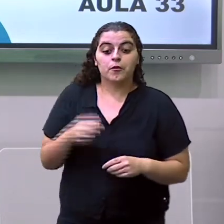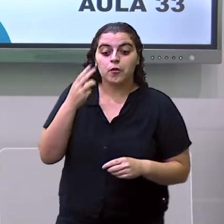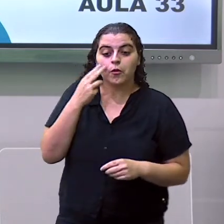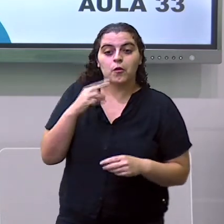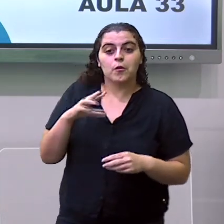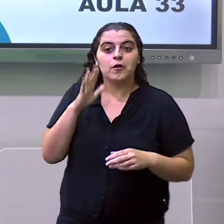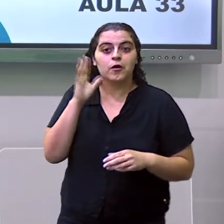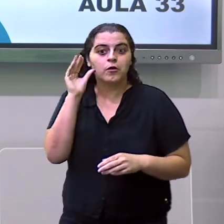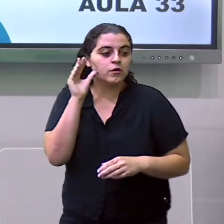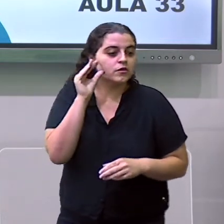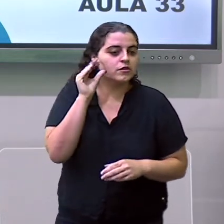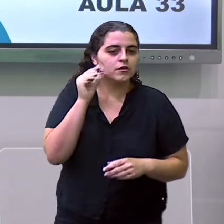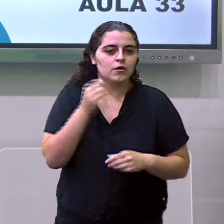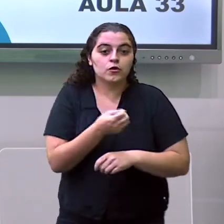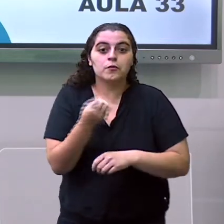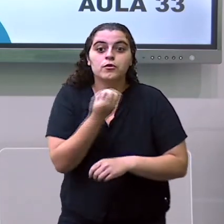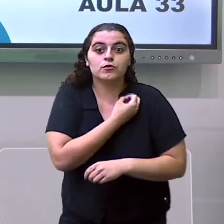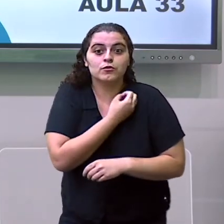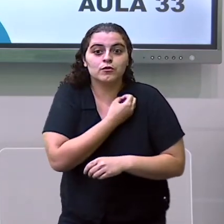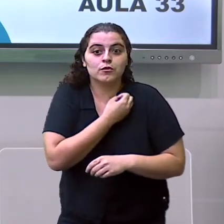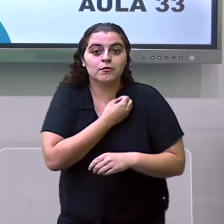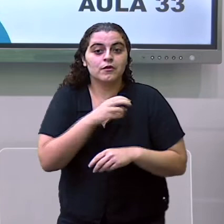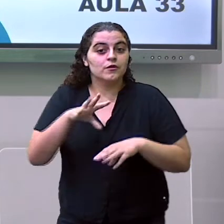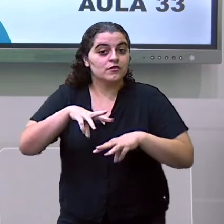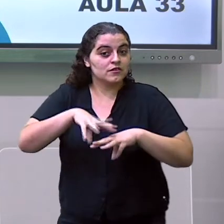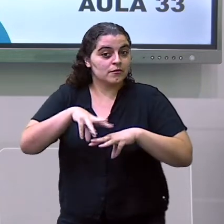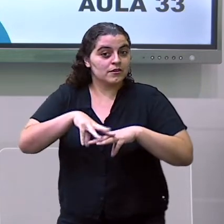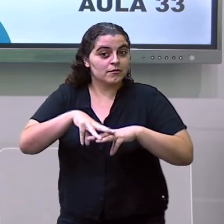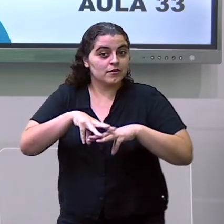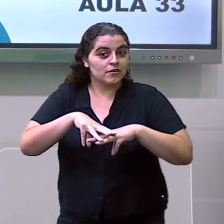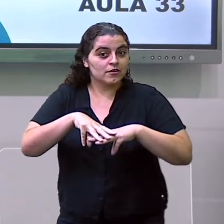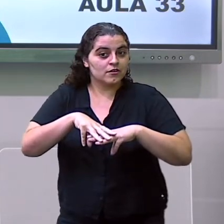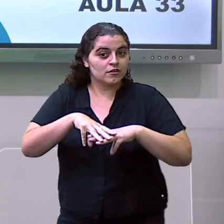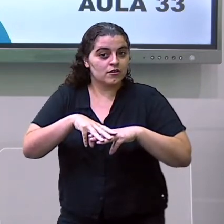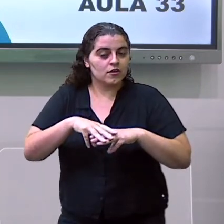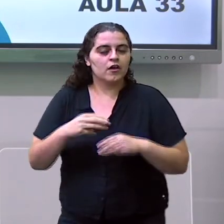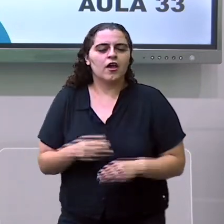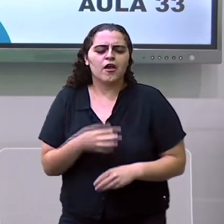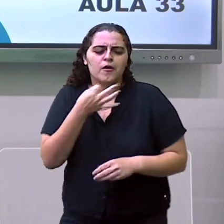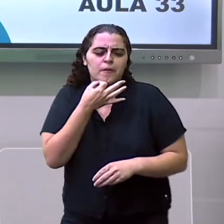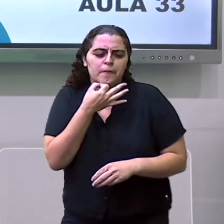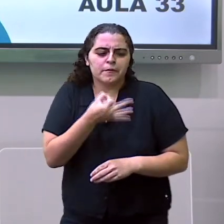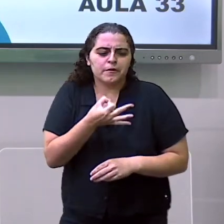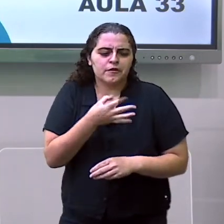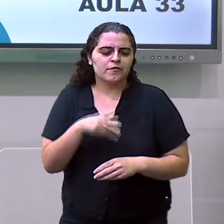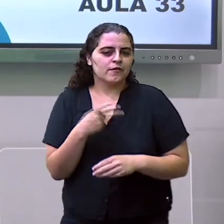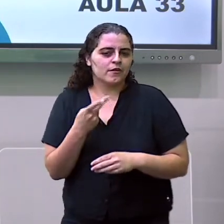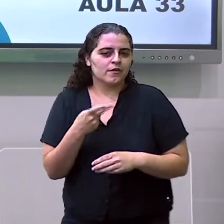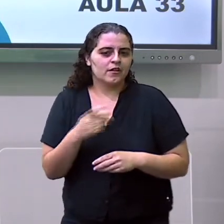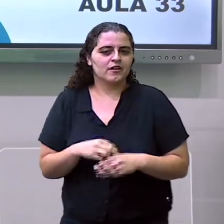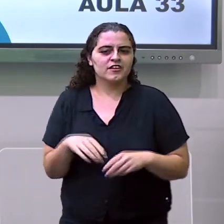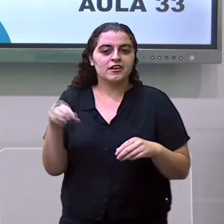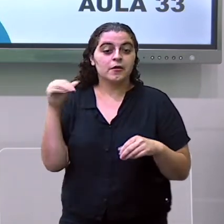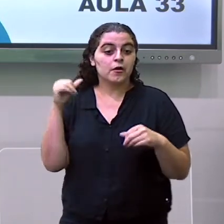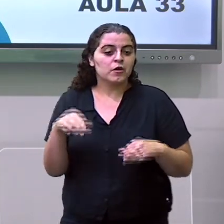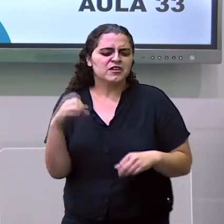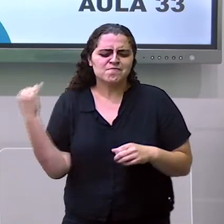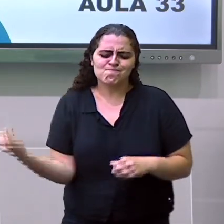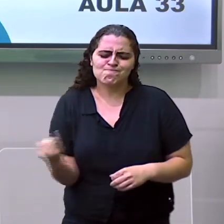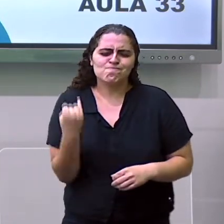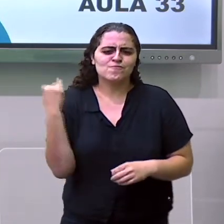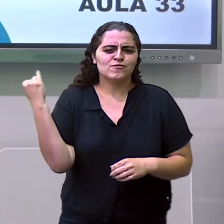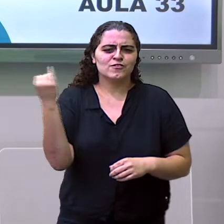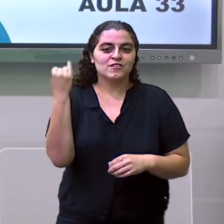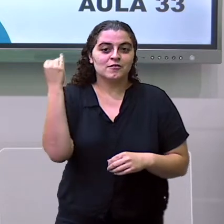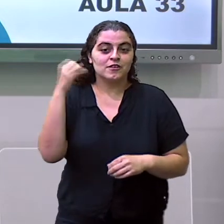possibilidade de trabalhar com os números da matemática. Arrisco-me dizer que é uma das aulas mais interessantes que os alunos